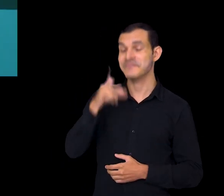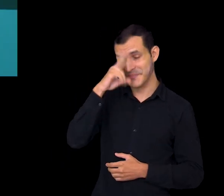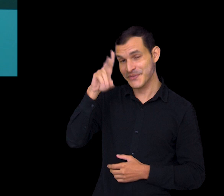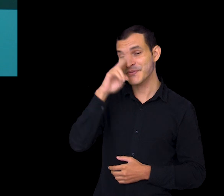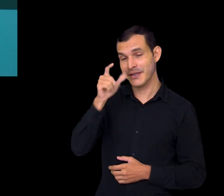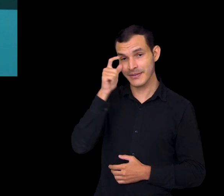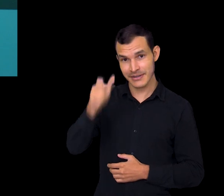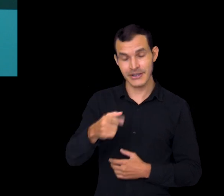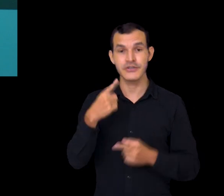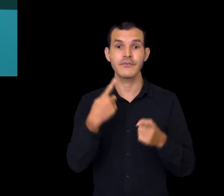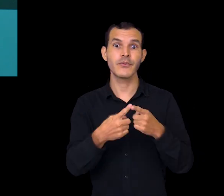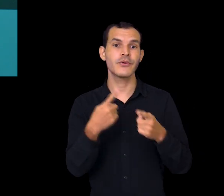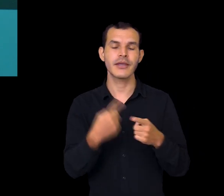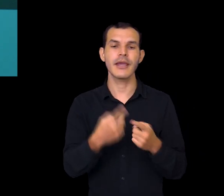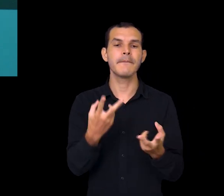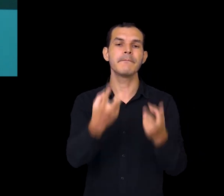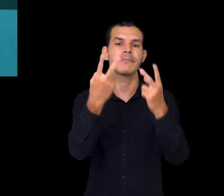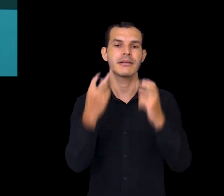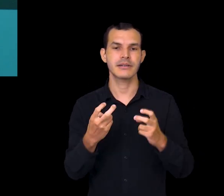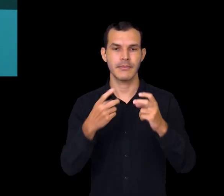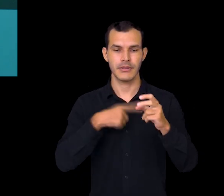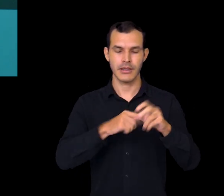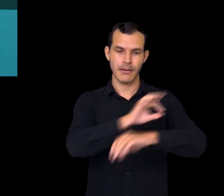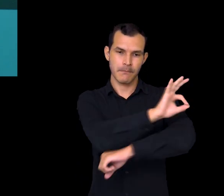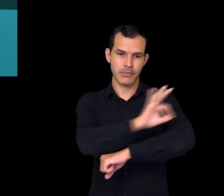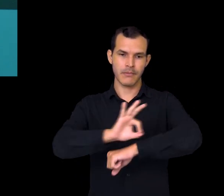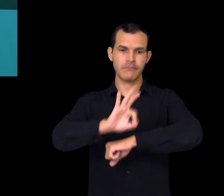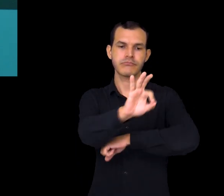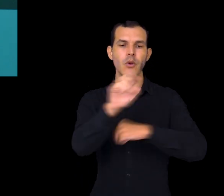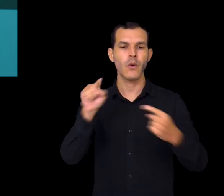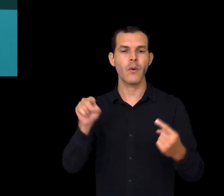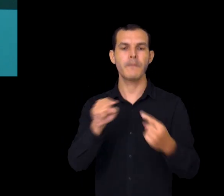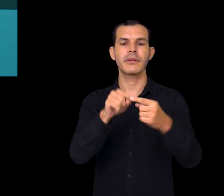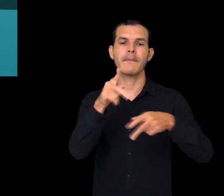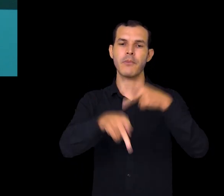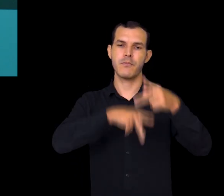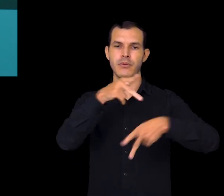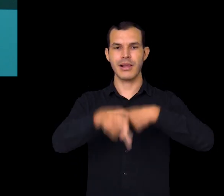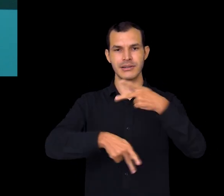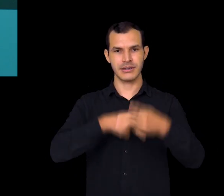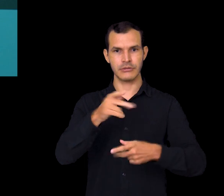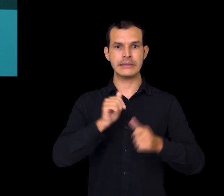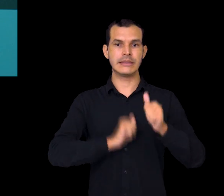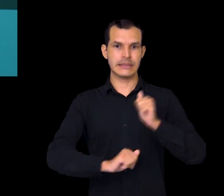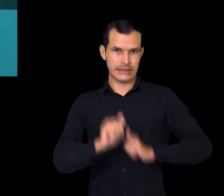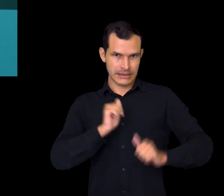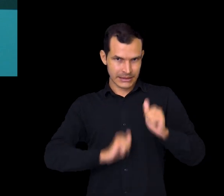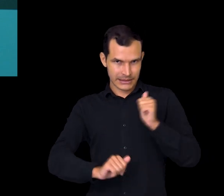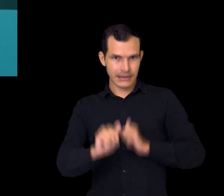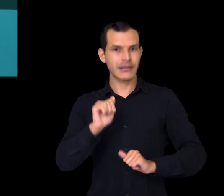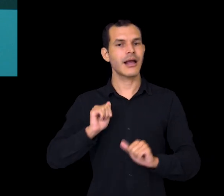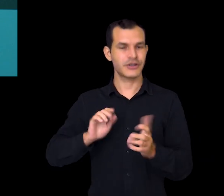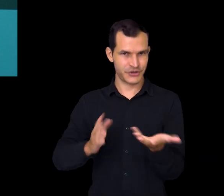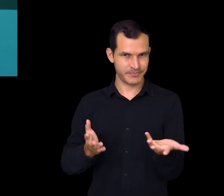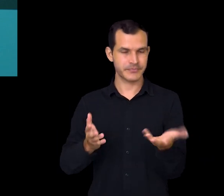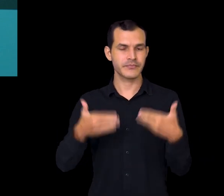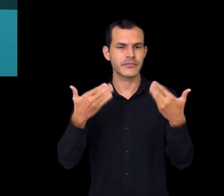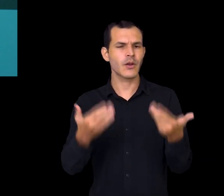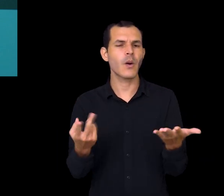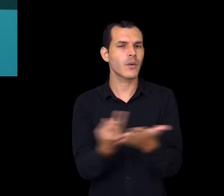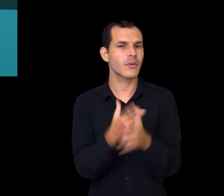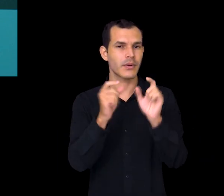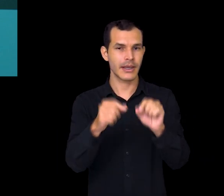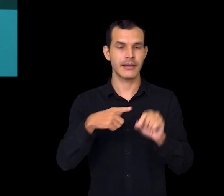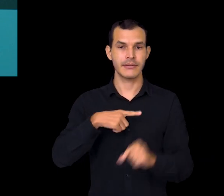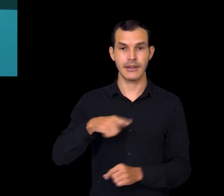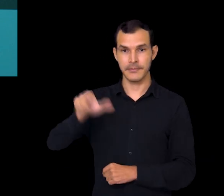acompanhou os anseios da população com a mesma coerência. O que acontece? Ao final do primeiro mandato do presidente Fernando